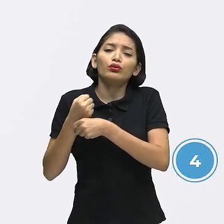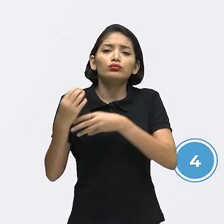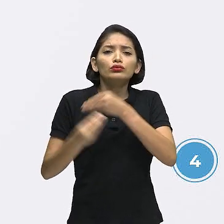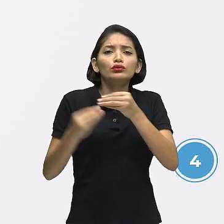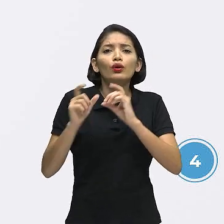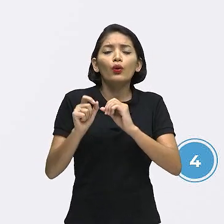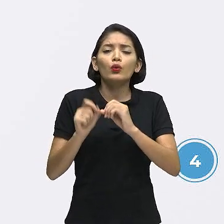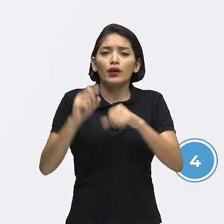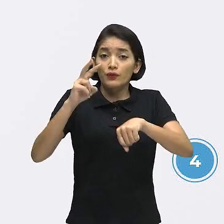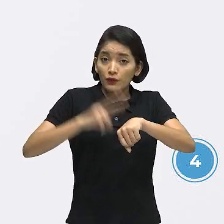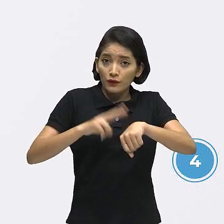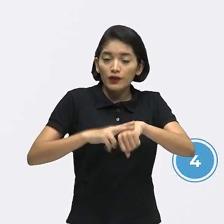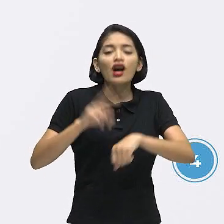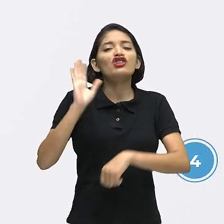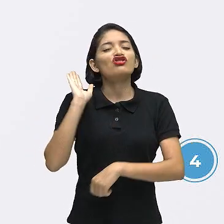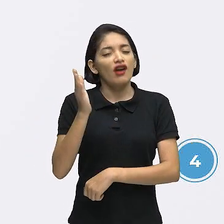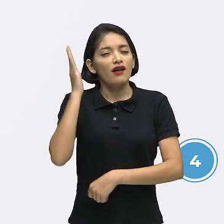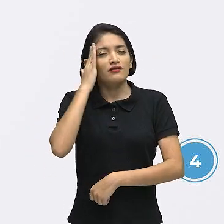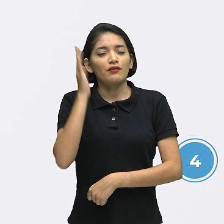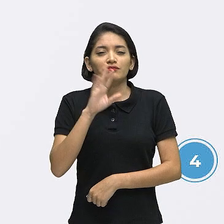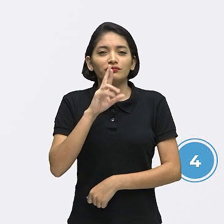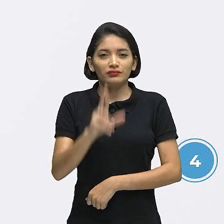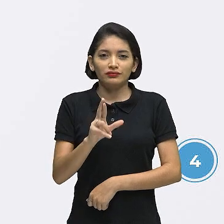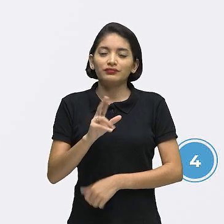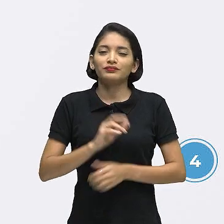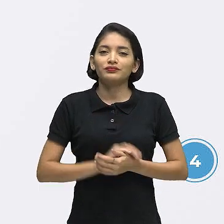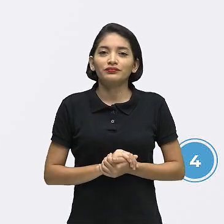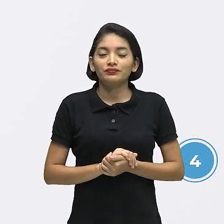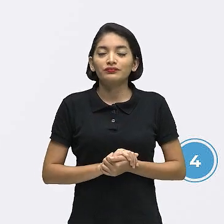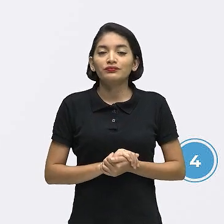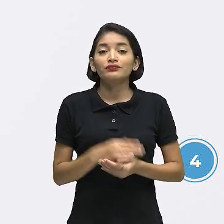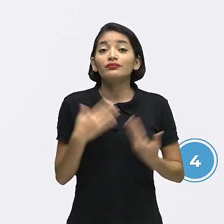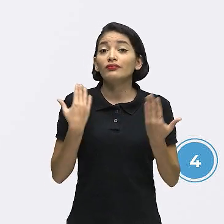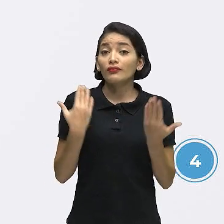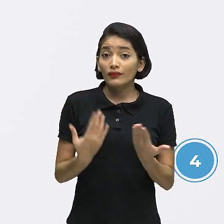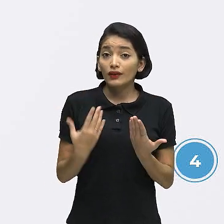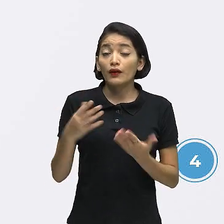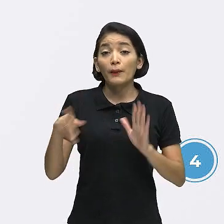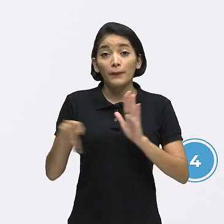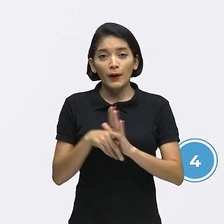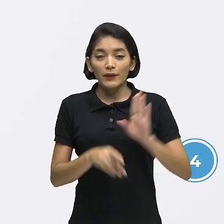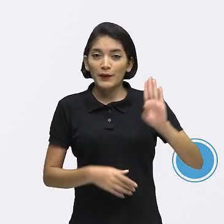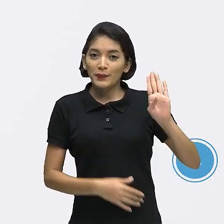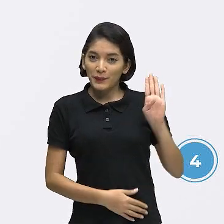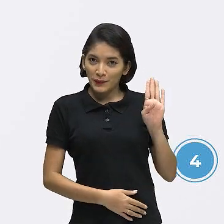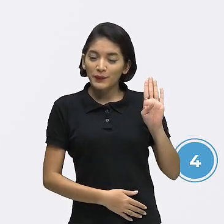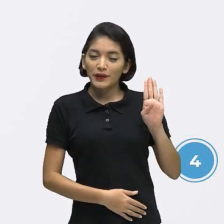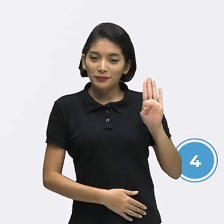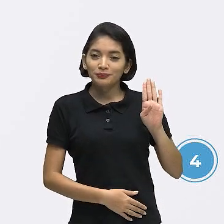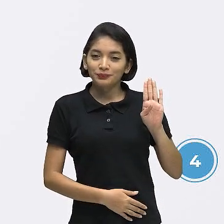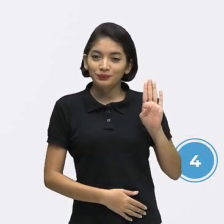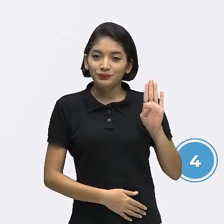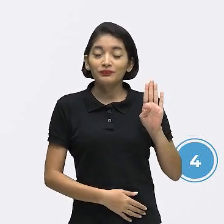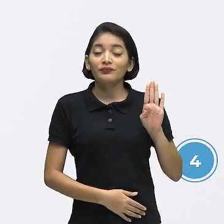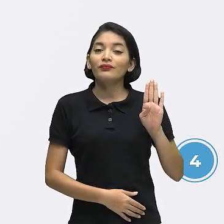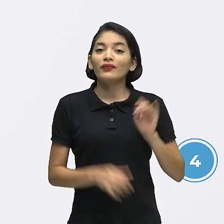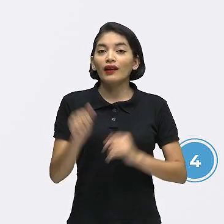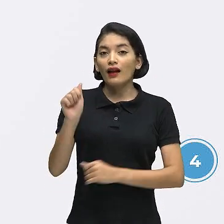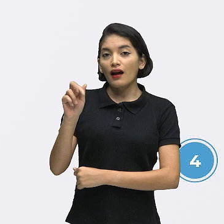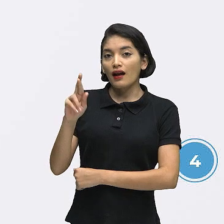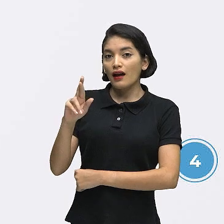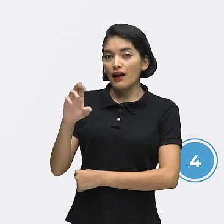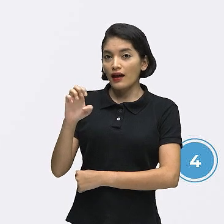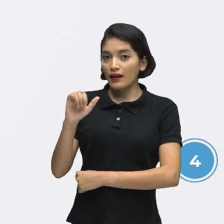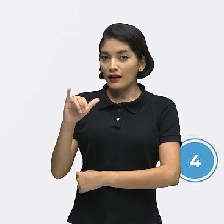cara responder essa questão, né, que marca ali pra gente a alternativa B, que é justamente a areia, né? Então